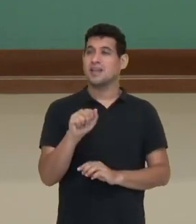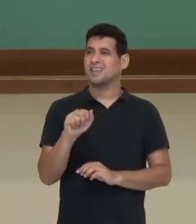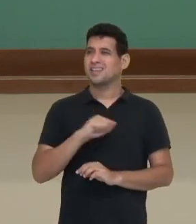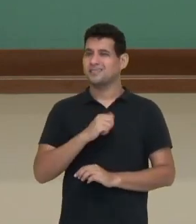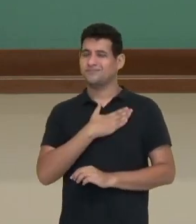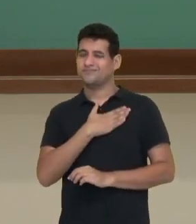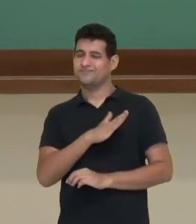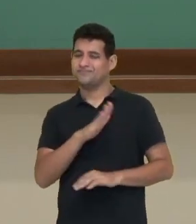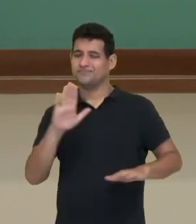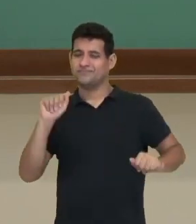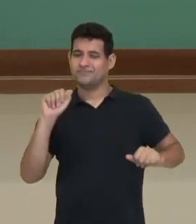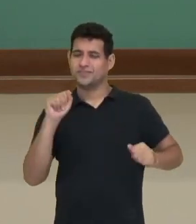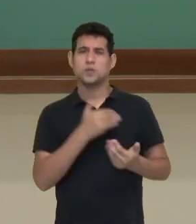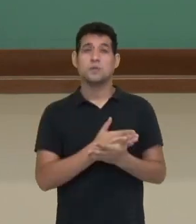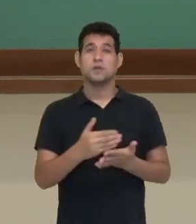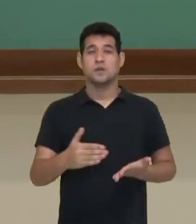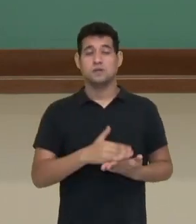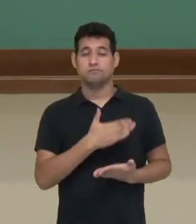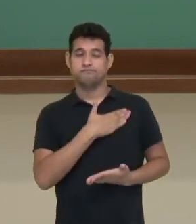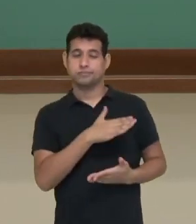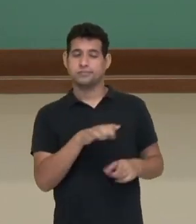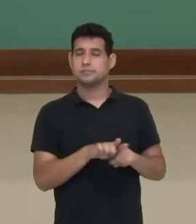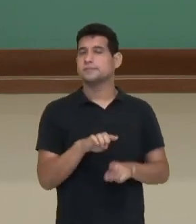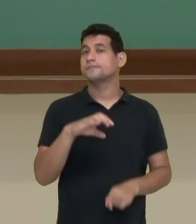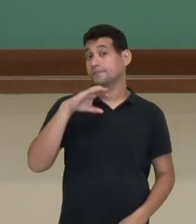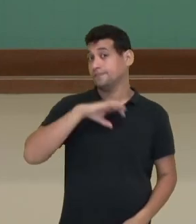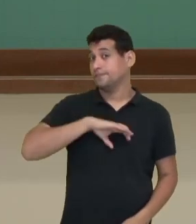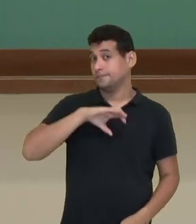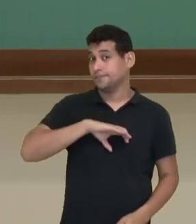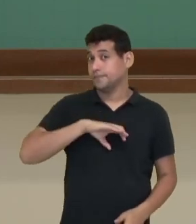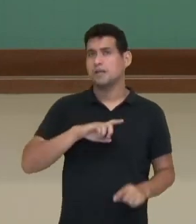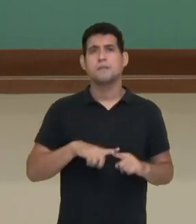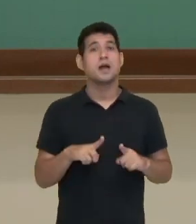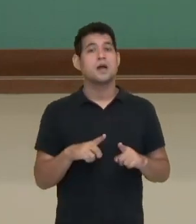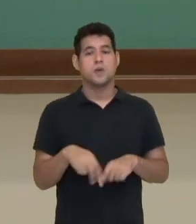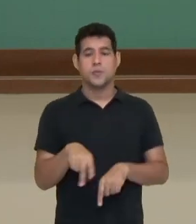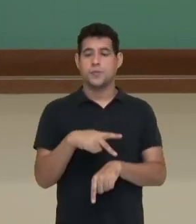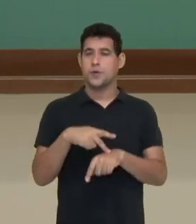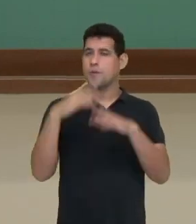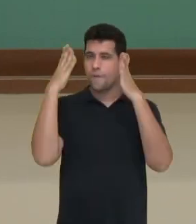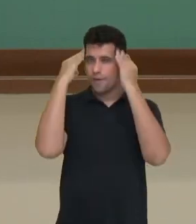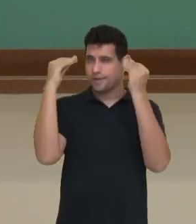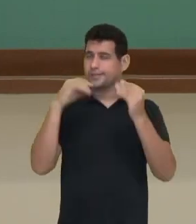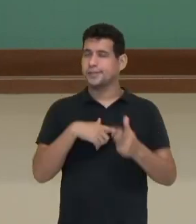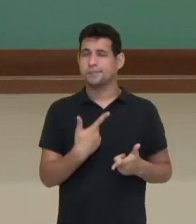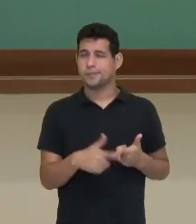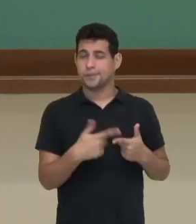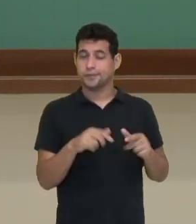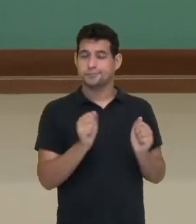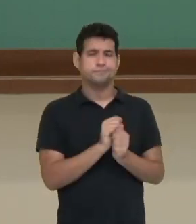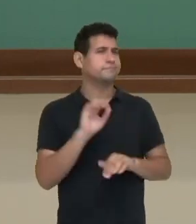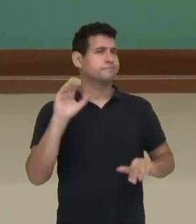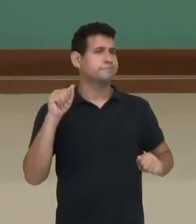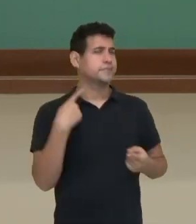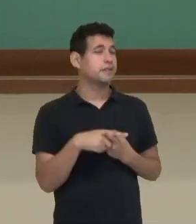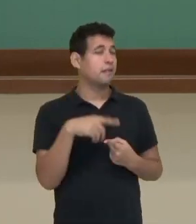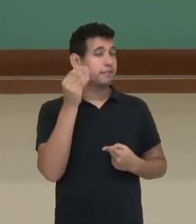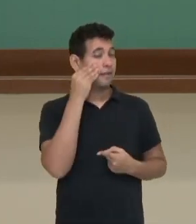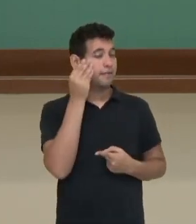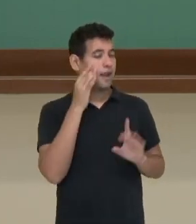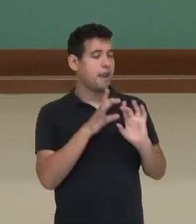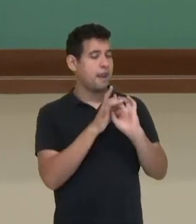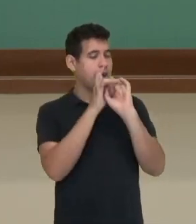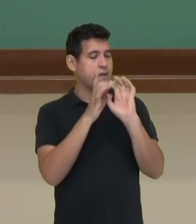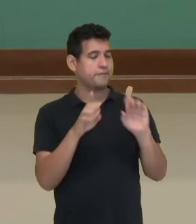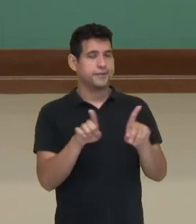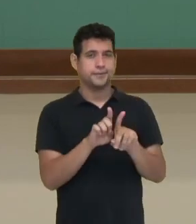Espanha passou a ser inimigo também de Portugal. Então a Holanda, que tinha problemas com a Espanha porque estava tentando a independência